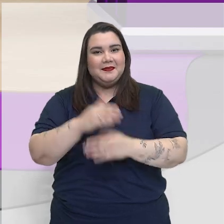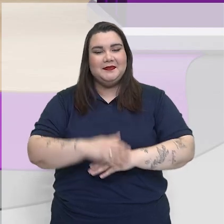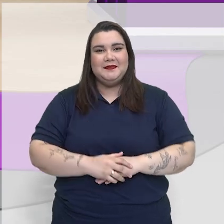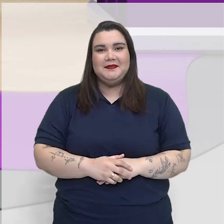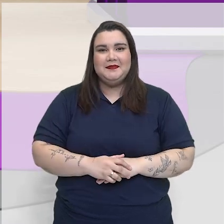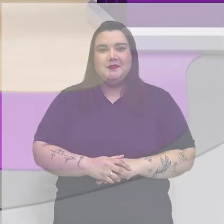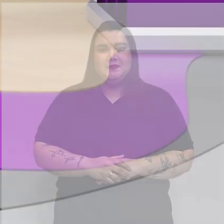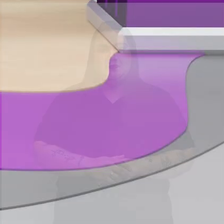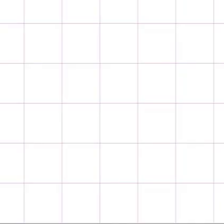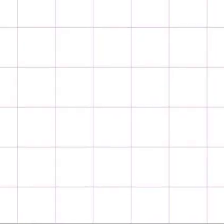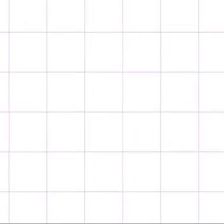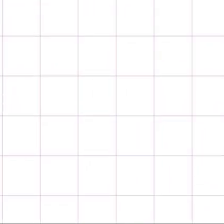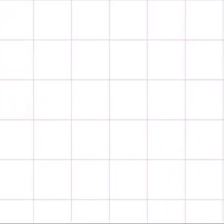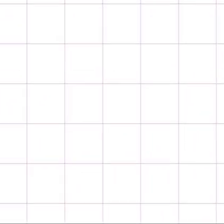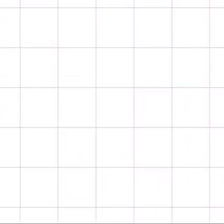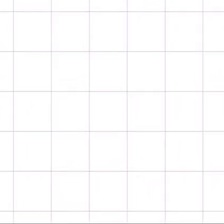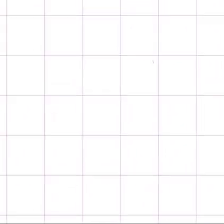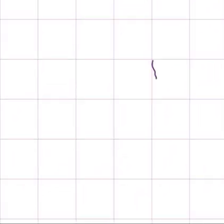nossa aula.